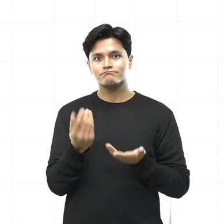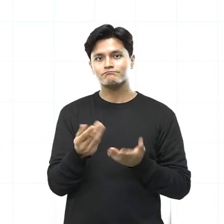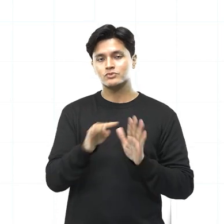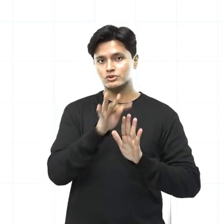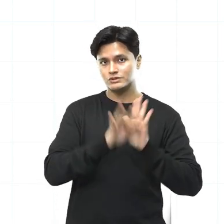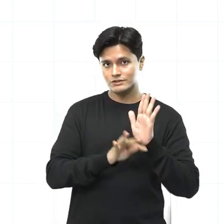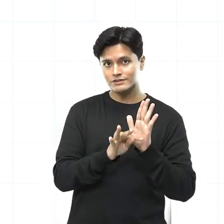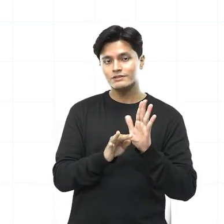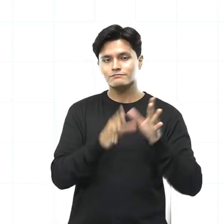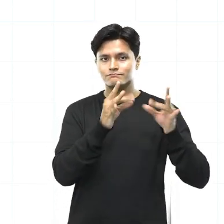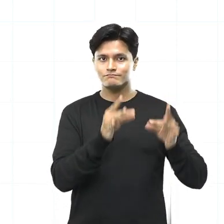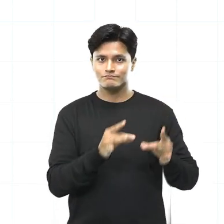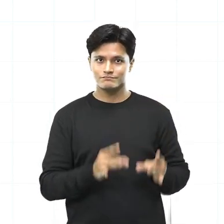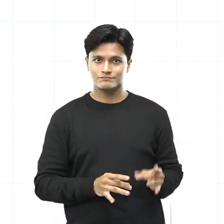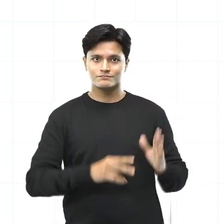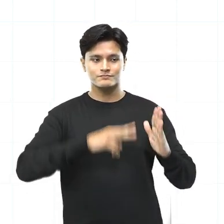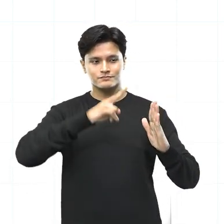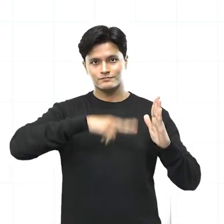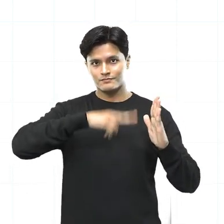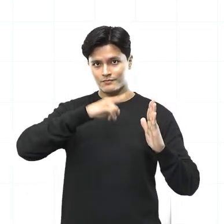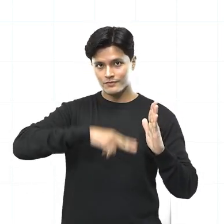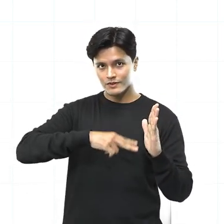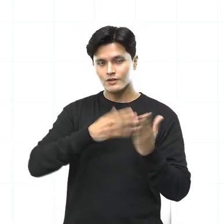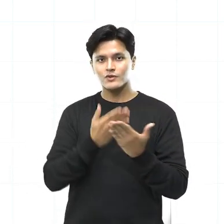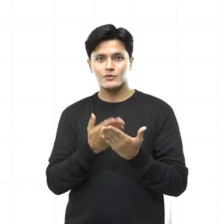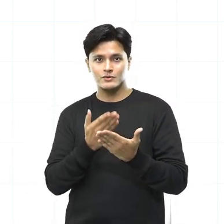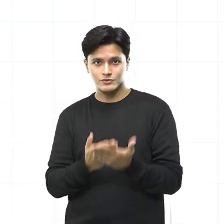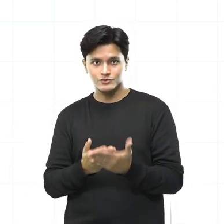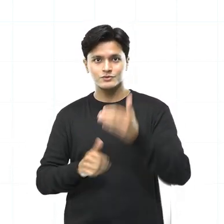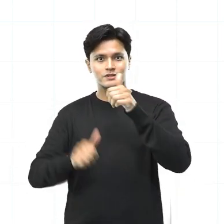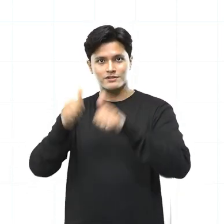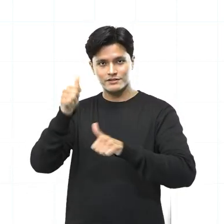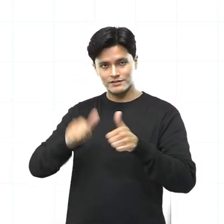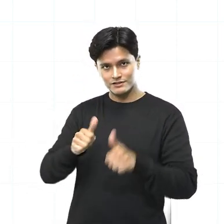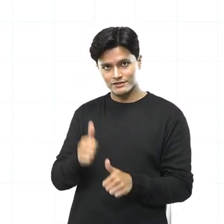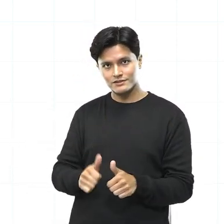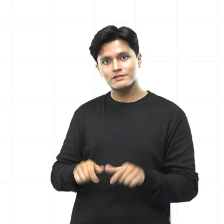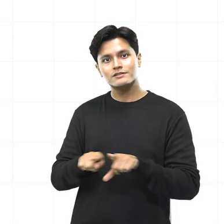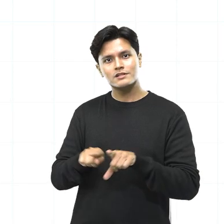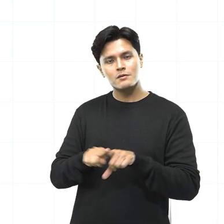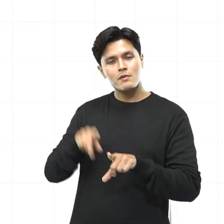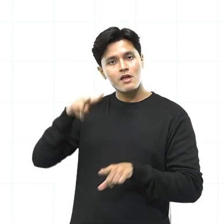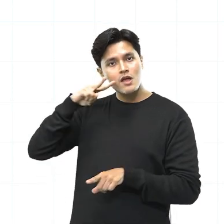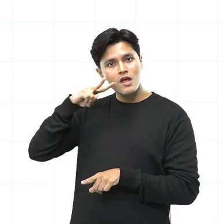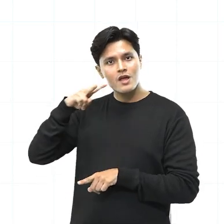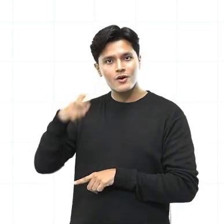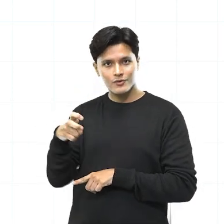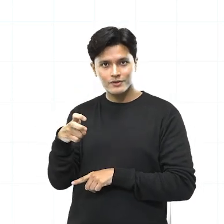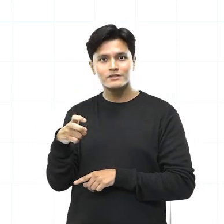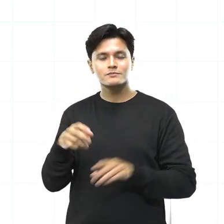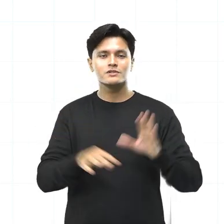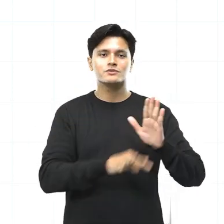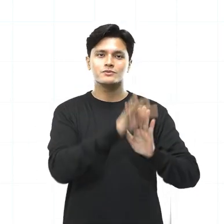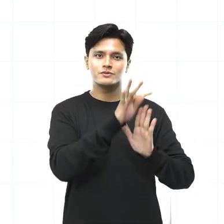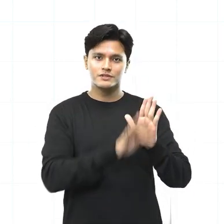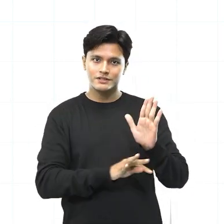detalhamento, leitura, estudo, análise e reconhecimento dos